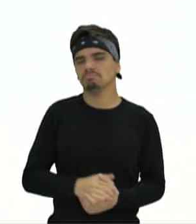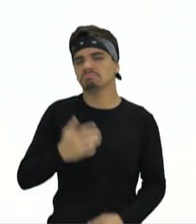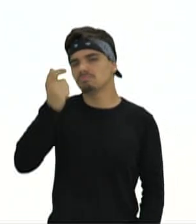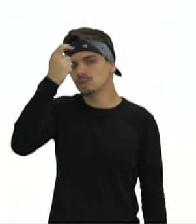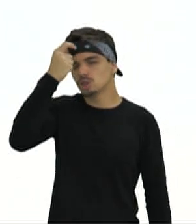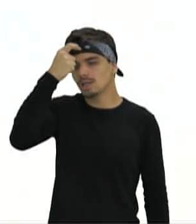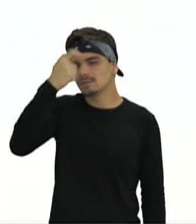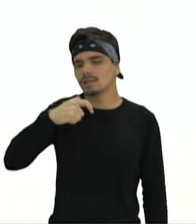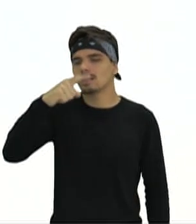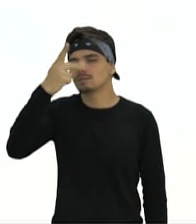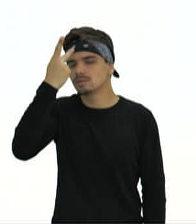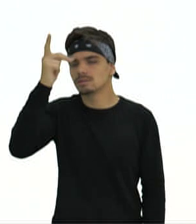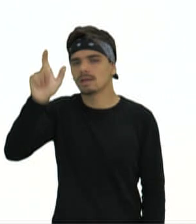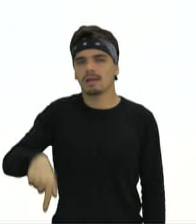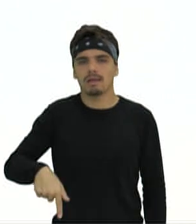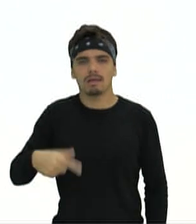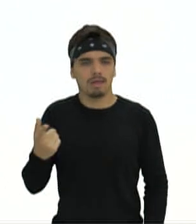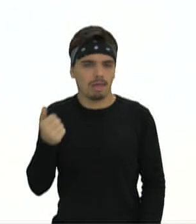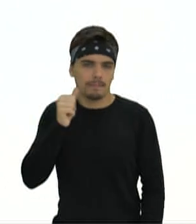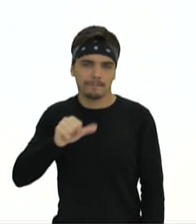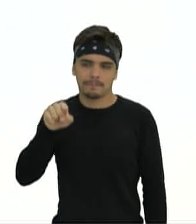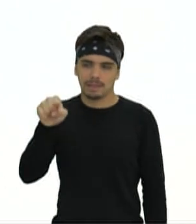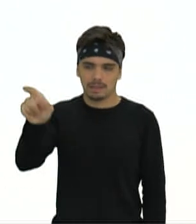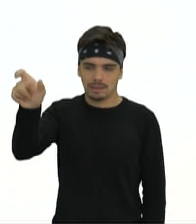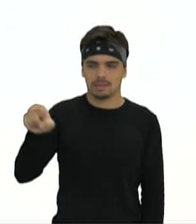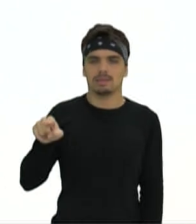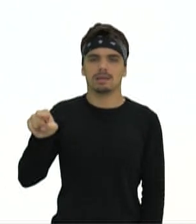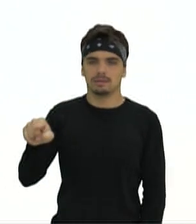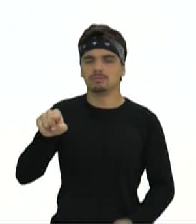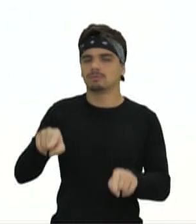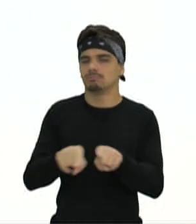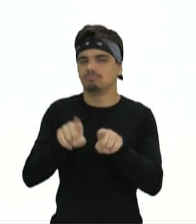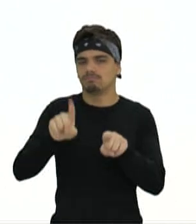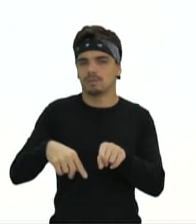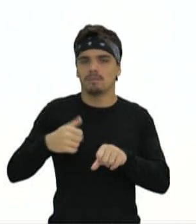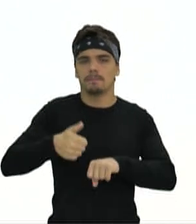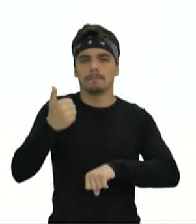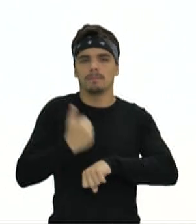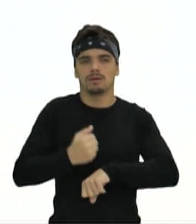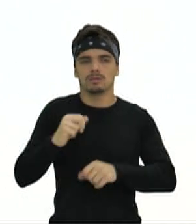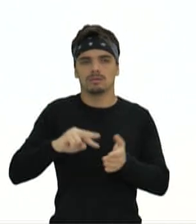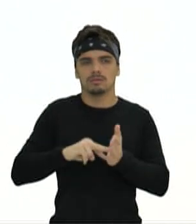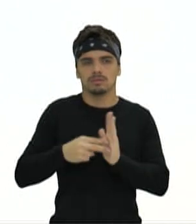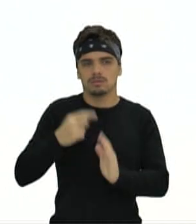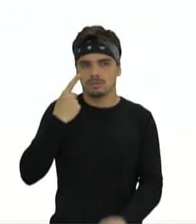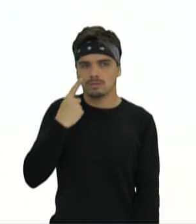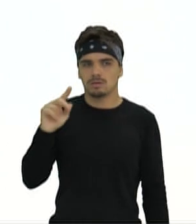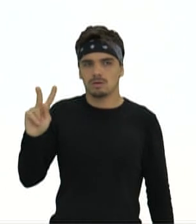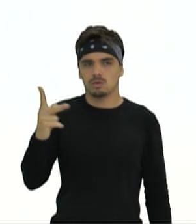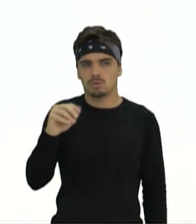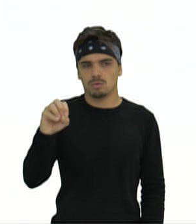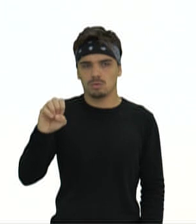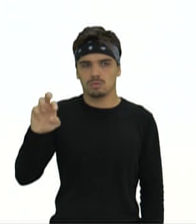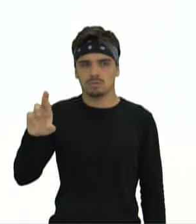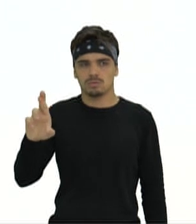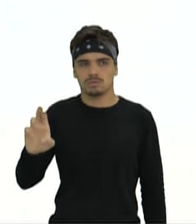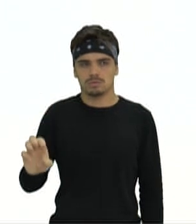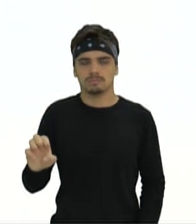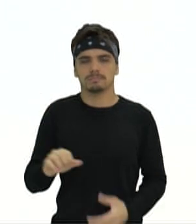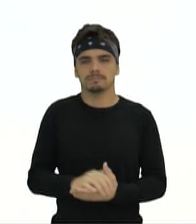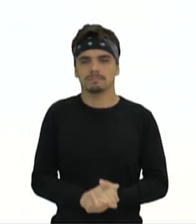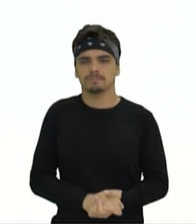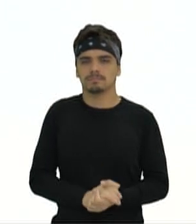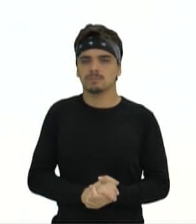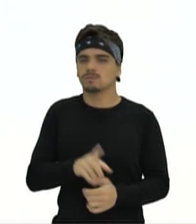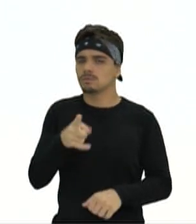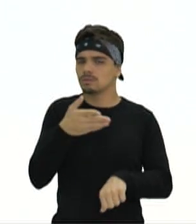quem? Da garota. Estamos falando de posse. Então utilizamos o whose, que significa cujo ou cuja. Para que vocês possam